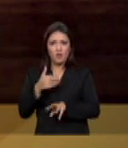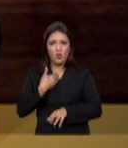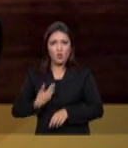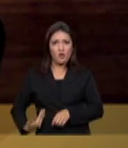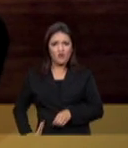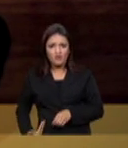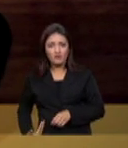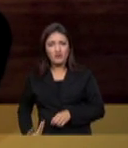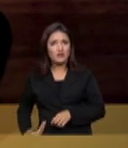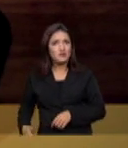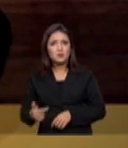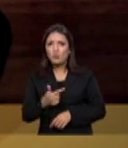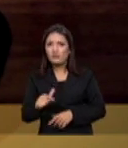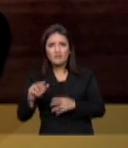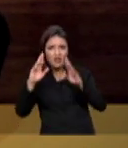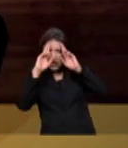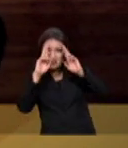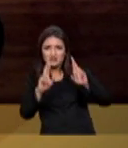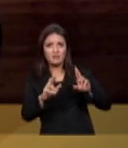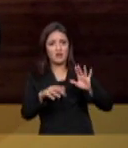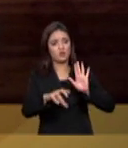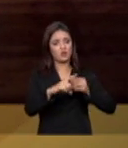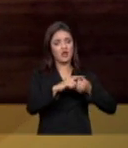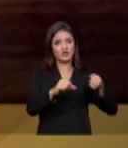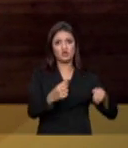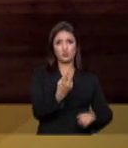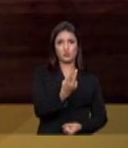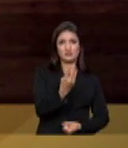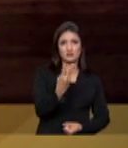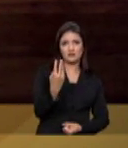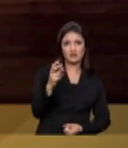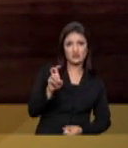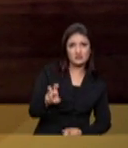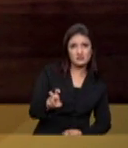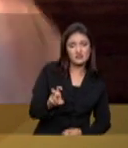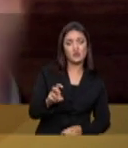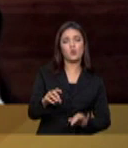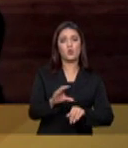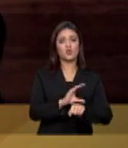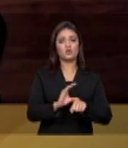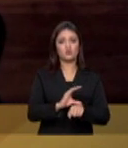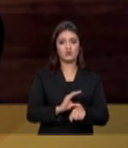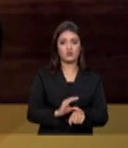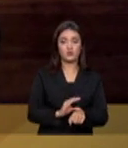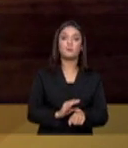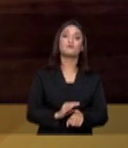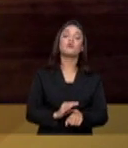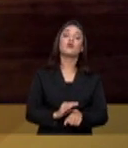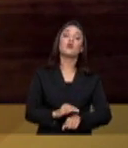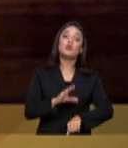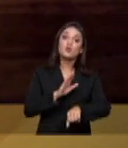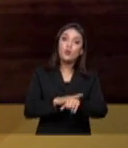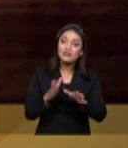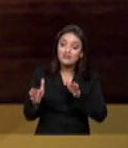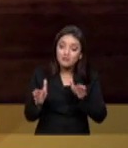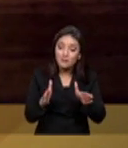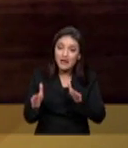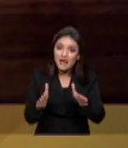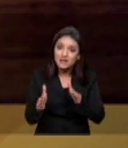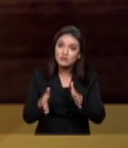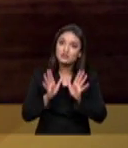públicos em respeitar o artigo 225 da Constituição no prazo que foi